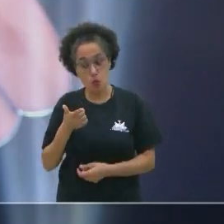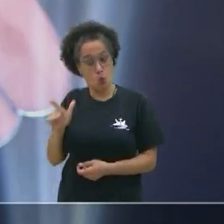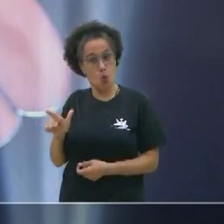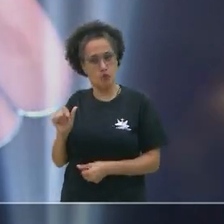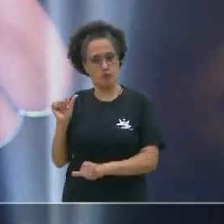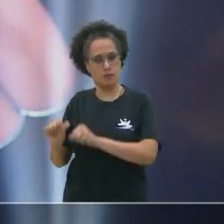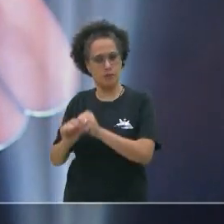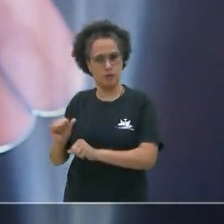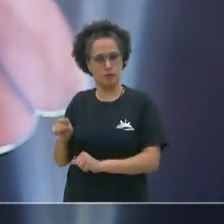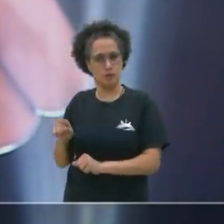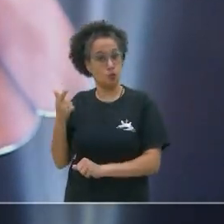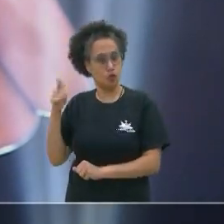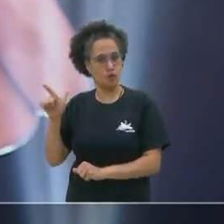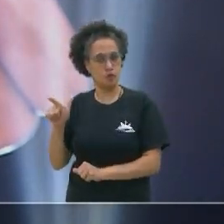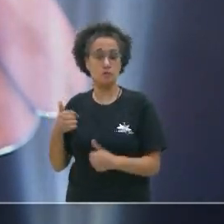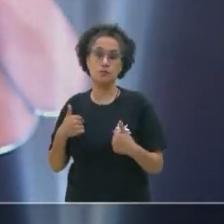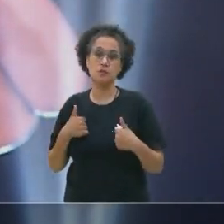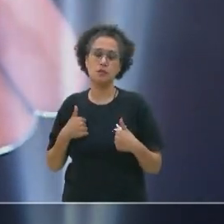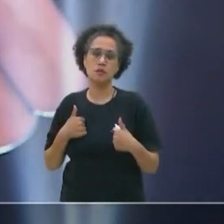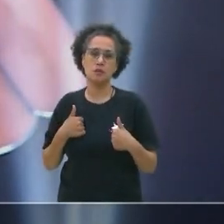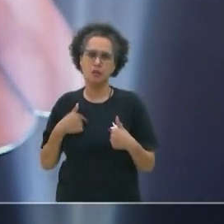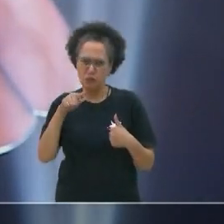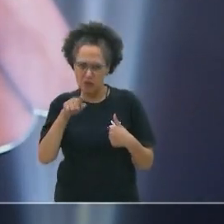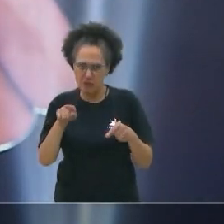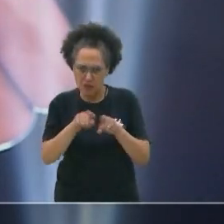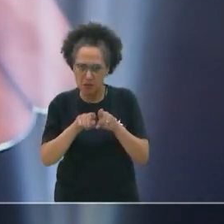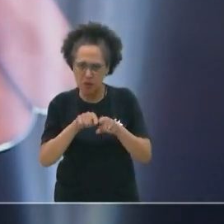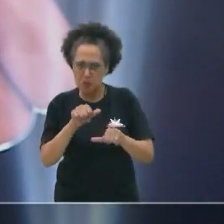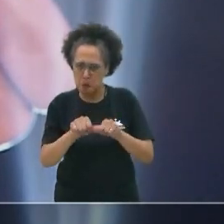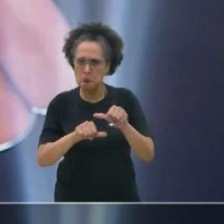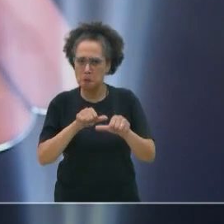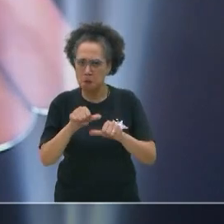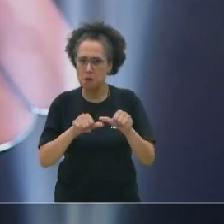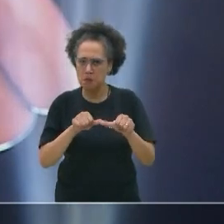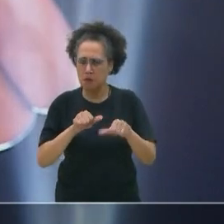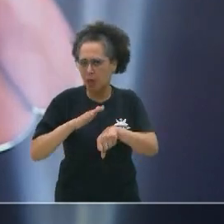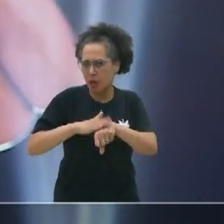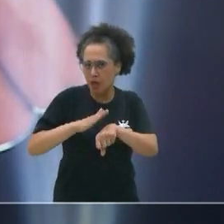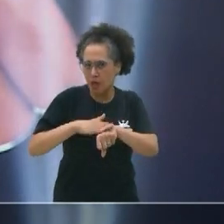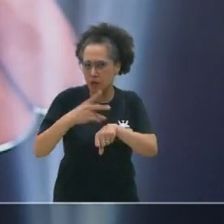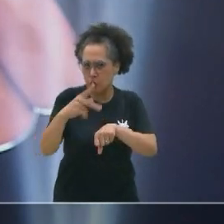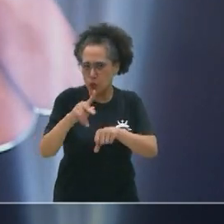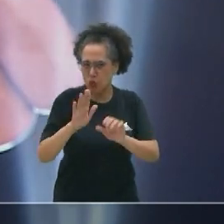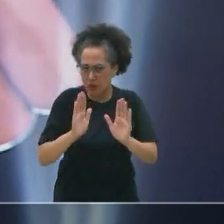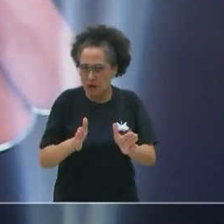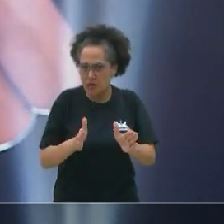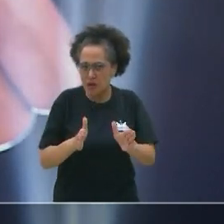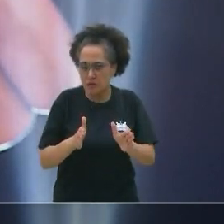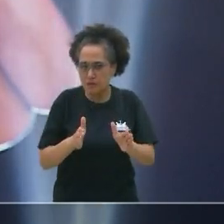mude, mas você tem mudado as suas atitudes?